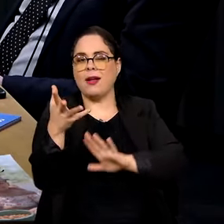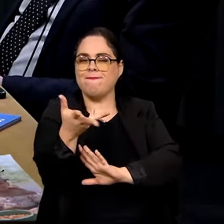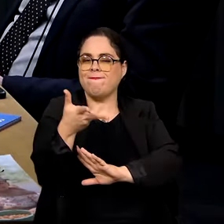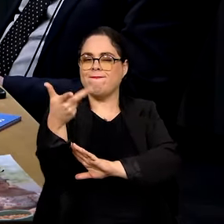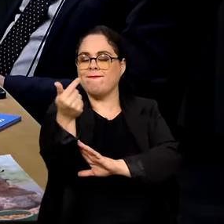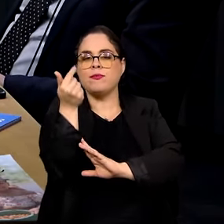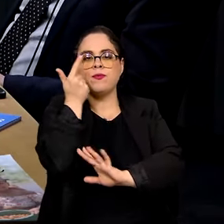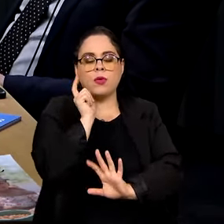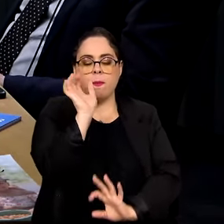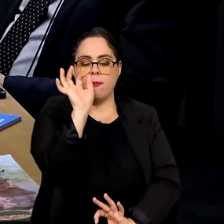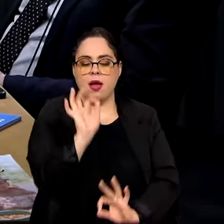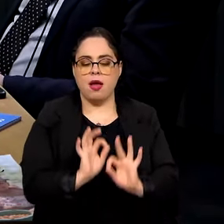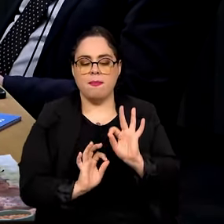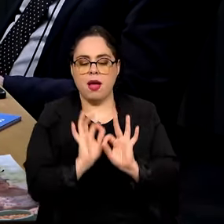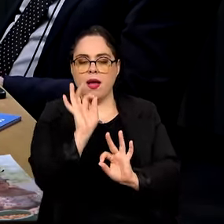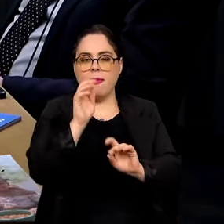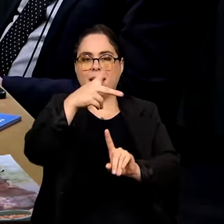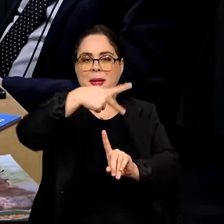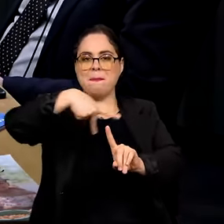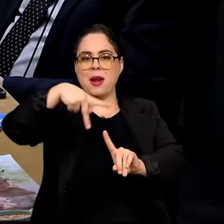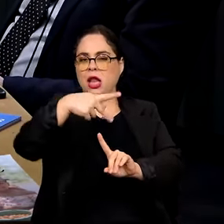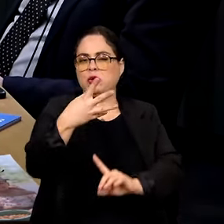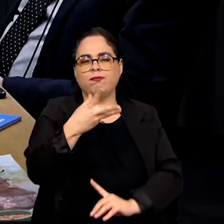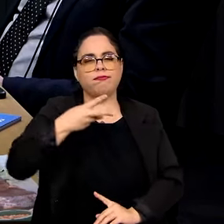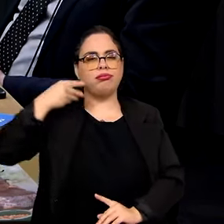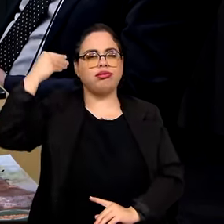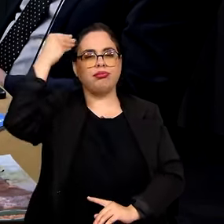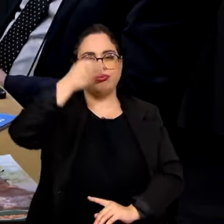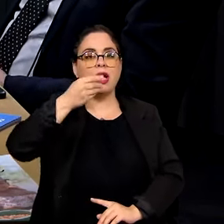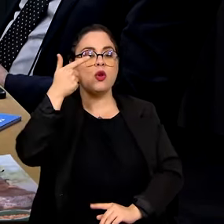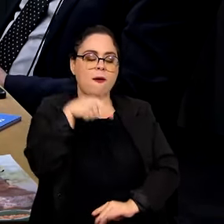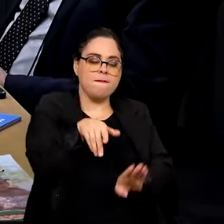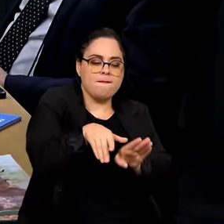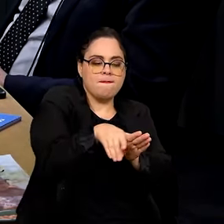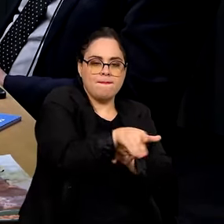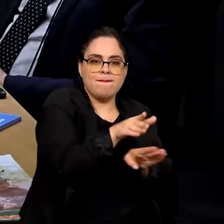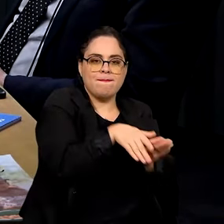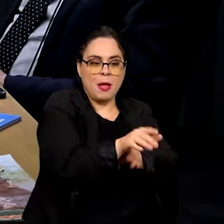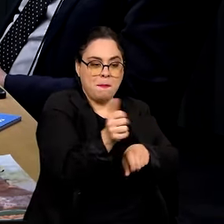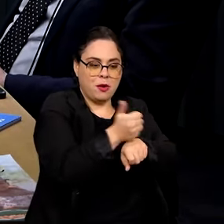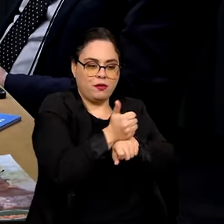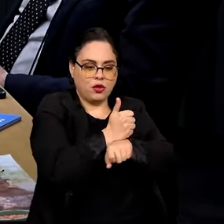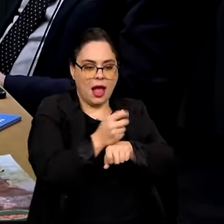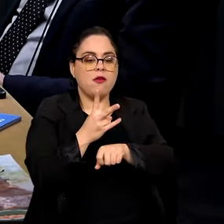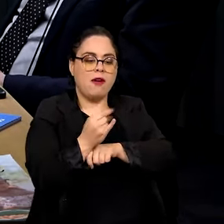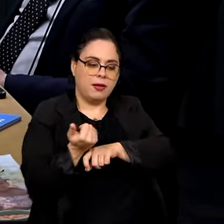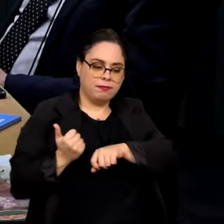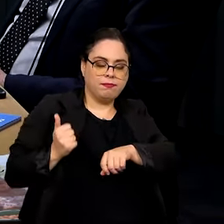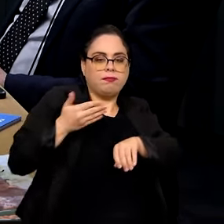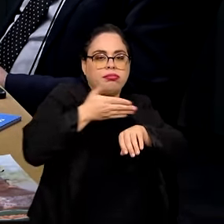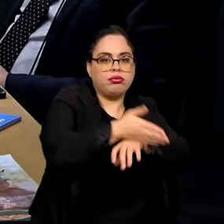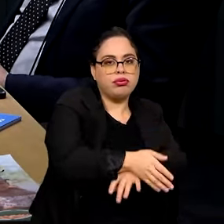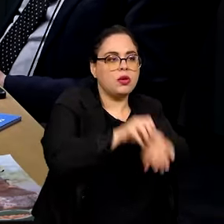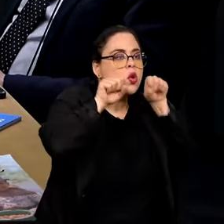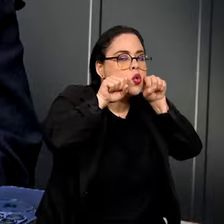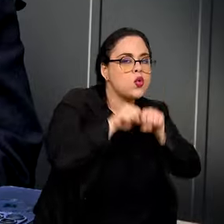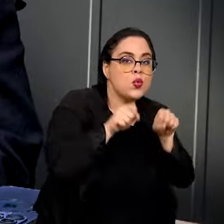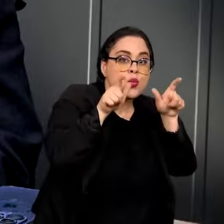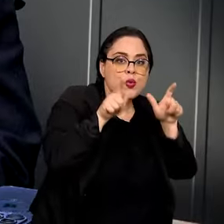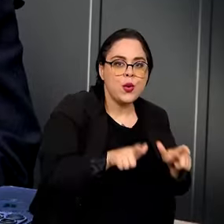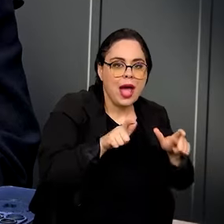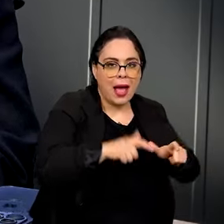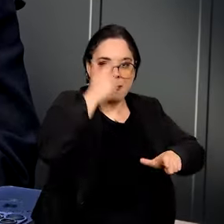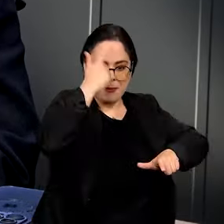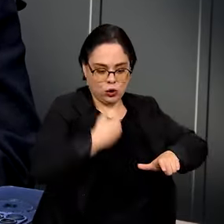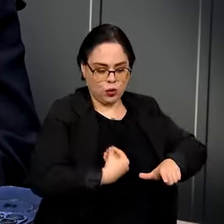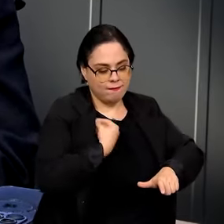expertize na elaboração de planos de negócio então esse profissional ele vai ao local ele vai aonde